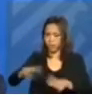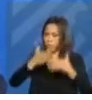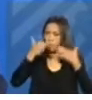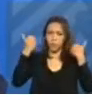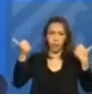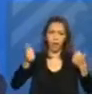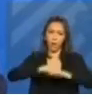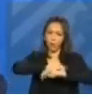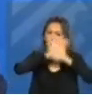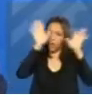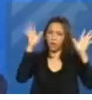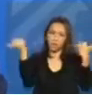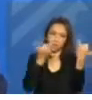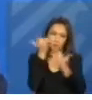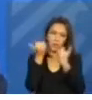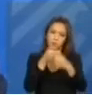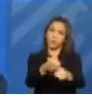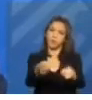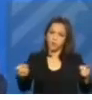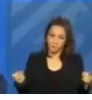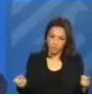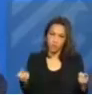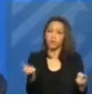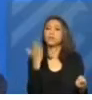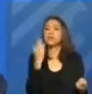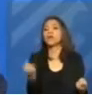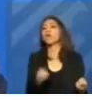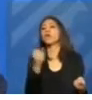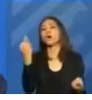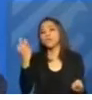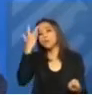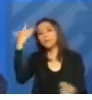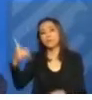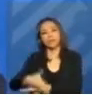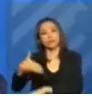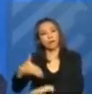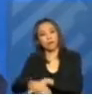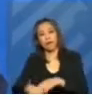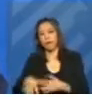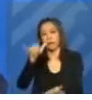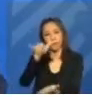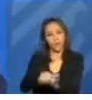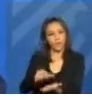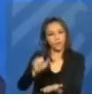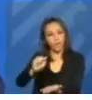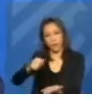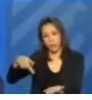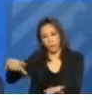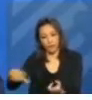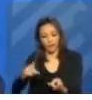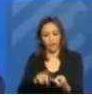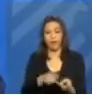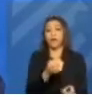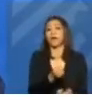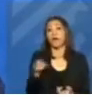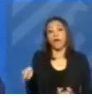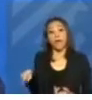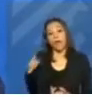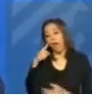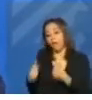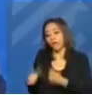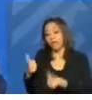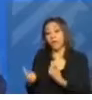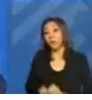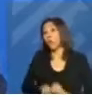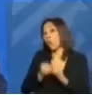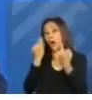mais claro para vocês de quantas pessoas acessaram, de quanto que a Dataprev está conseguindo fazer de análise,